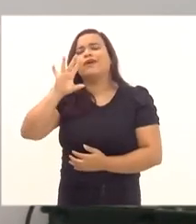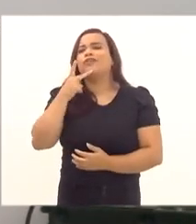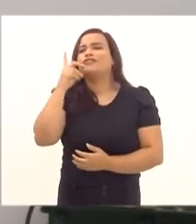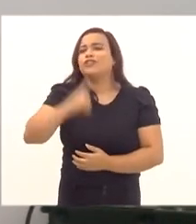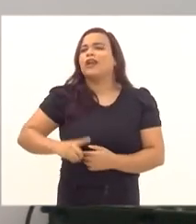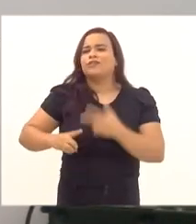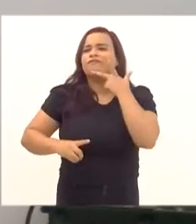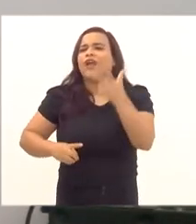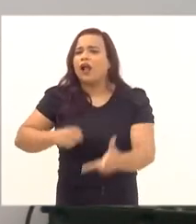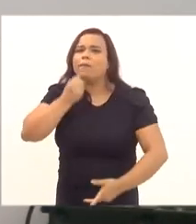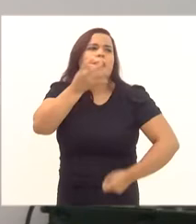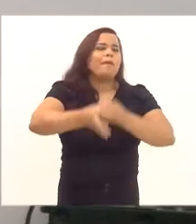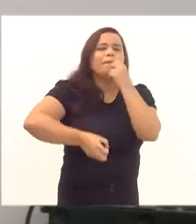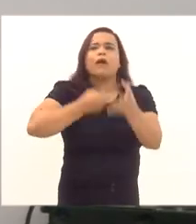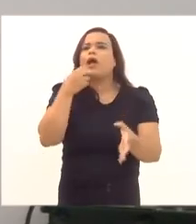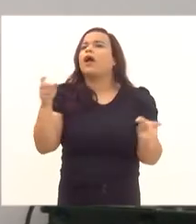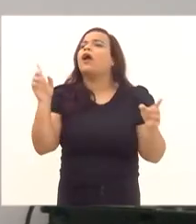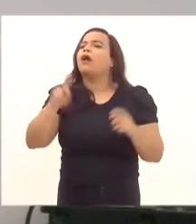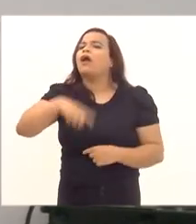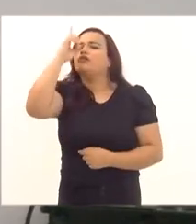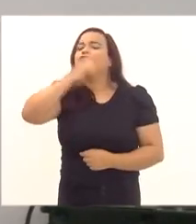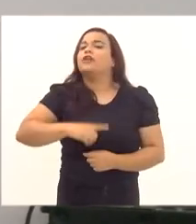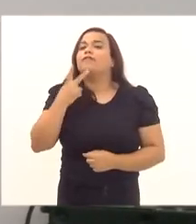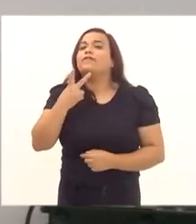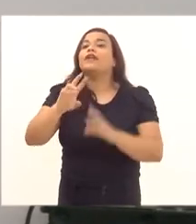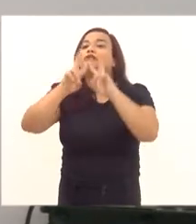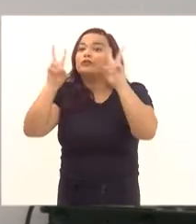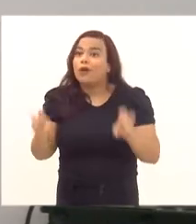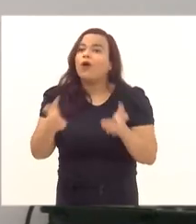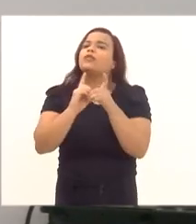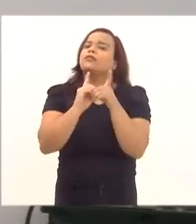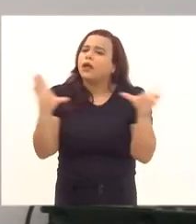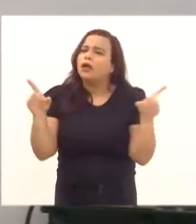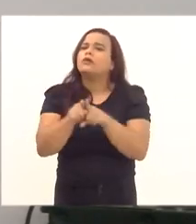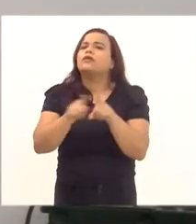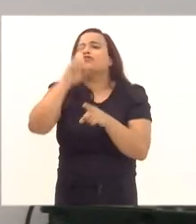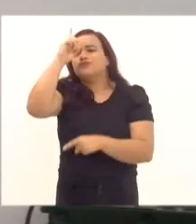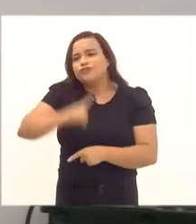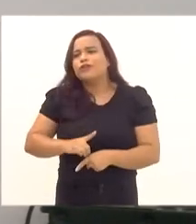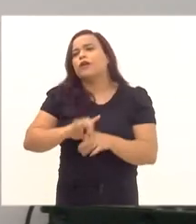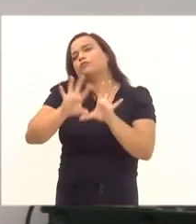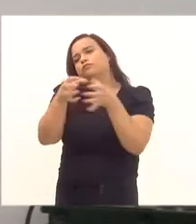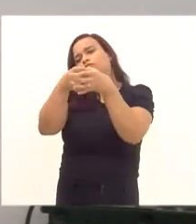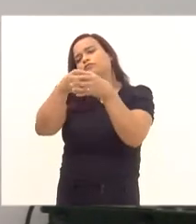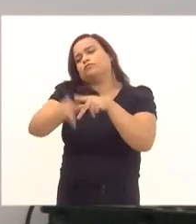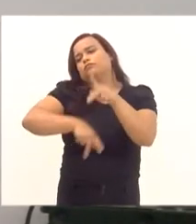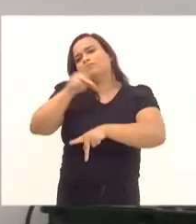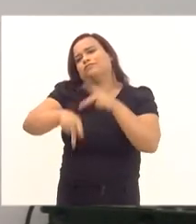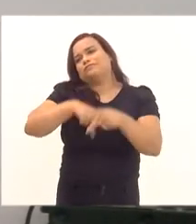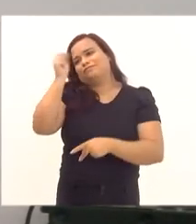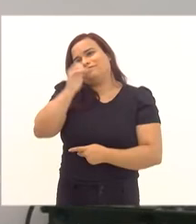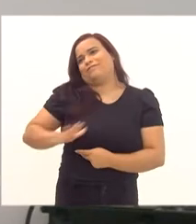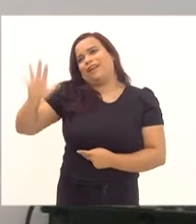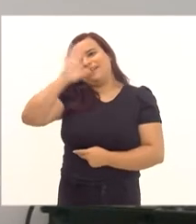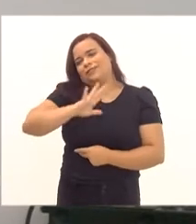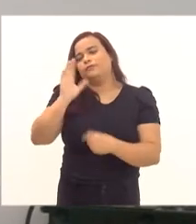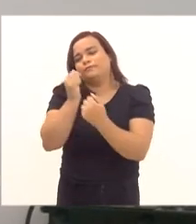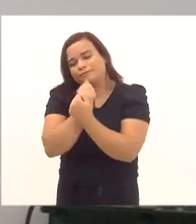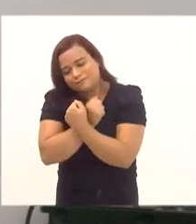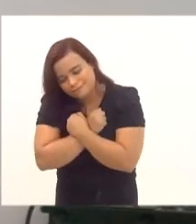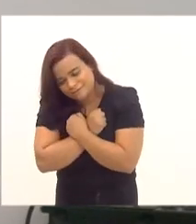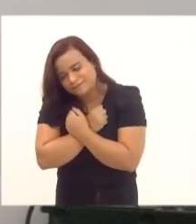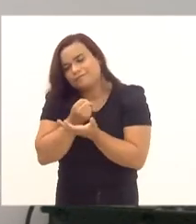falar mas por ter direito a falar de democracia e de direito do povo brasileiro Então o meu abraço meu carinho